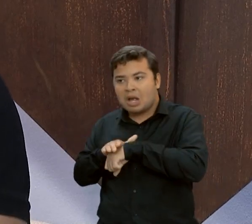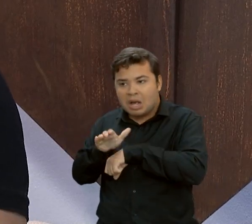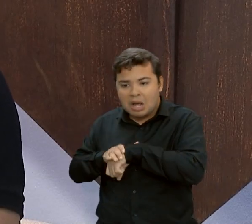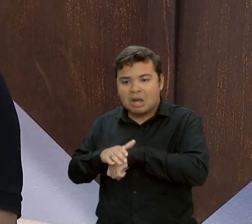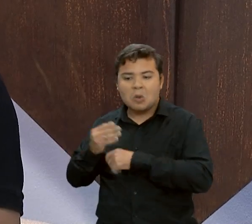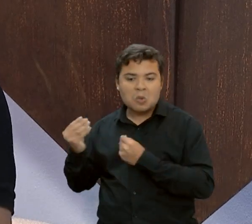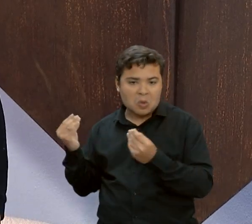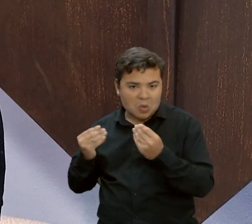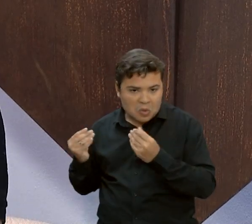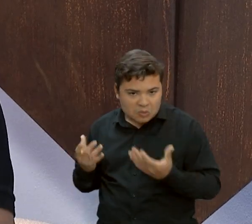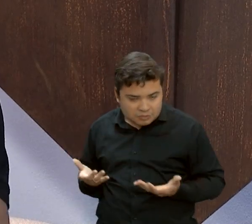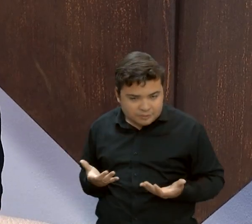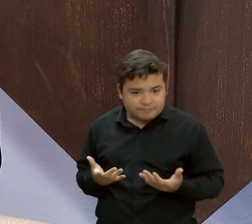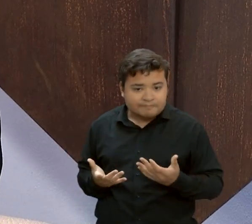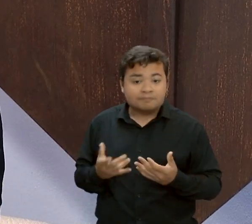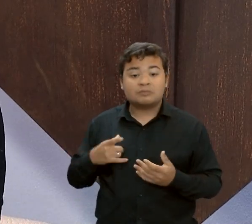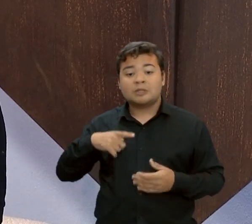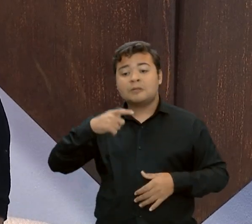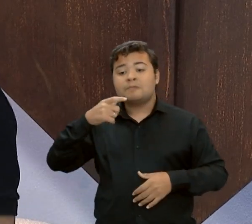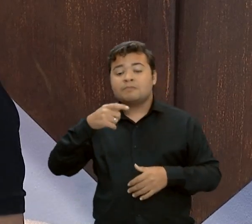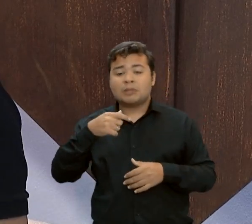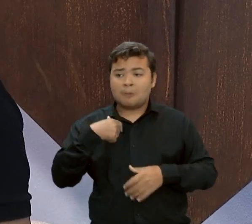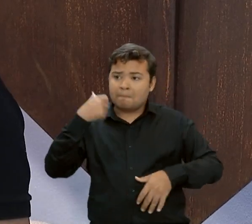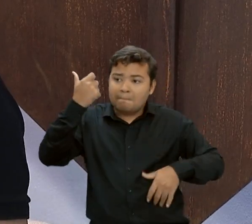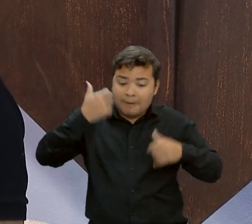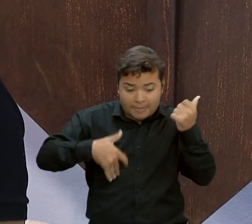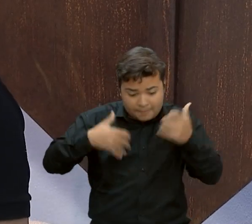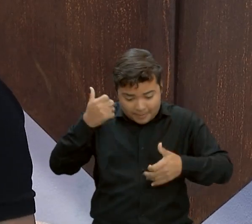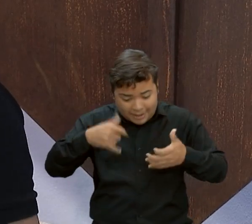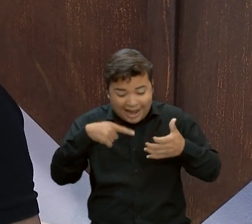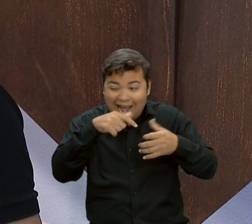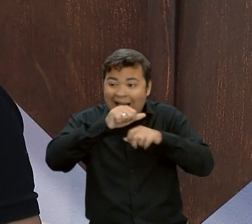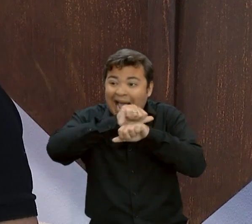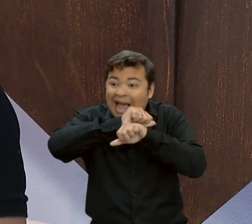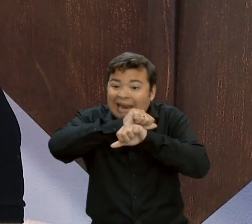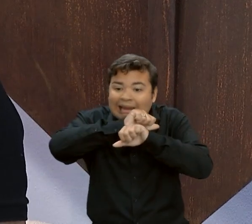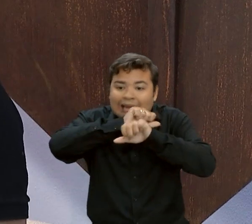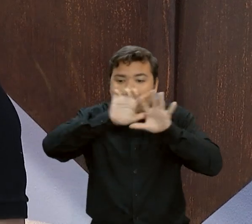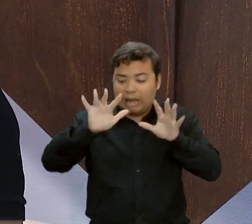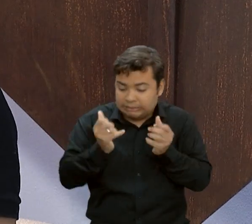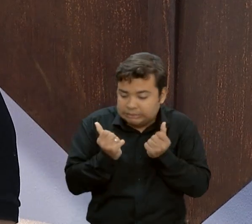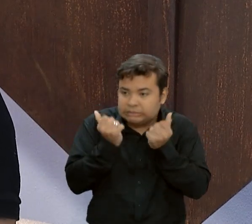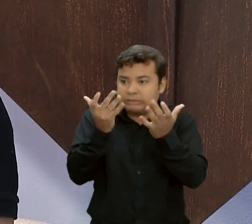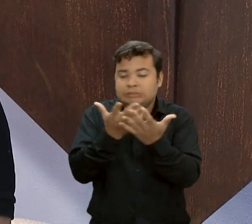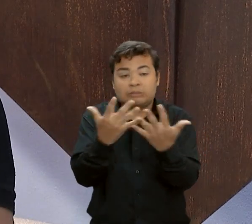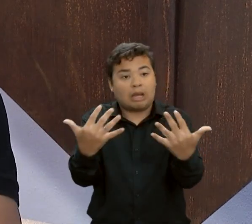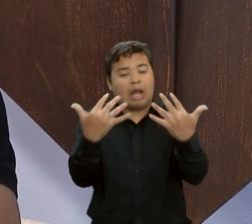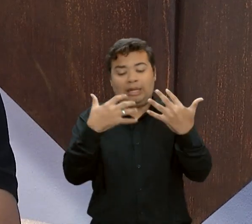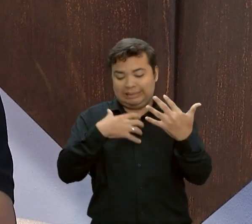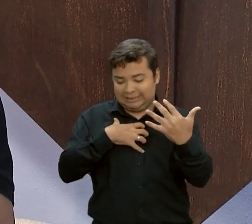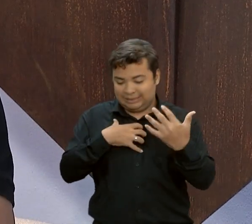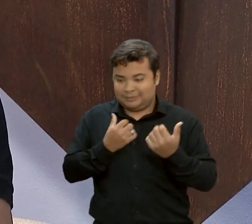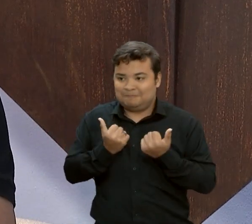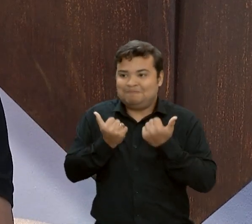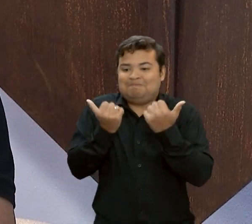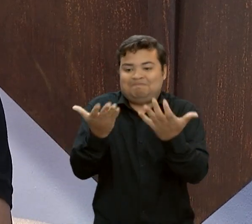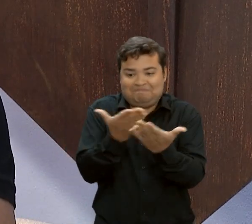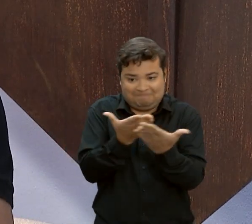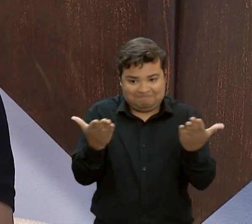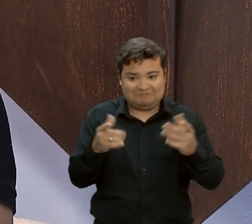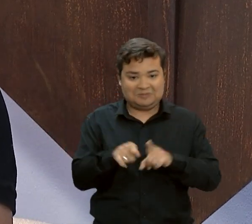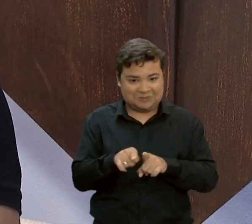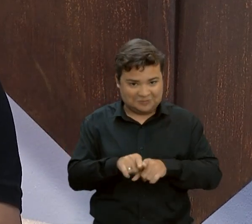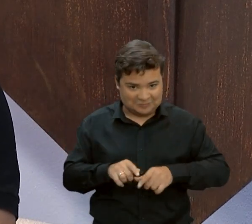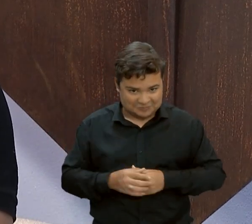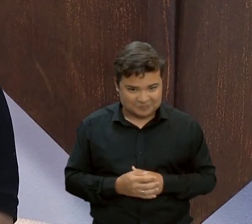de uma linguagem tão simples para o telespectador, que é isso que traduz um pouco desse sentimento quando eu estou preparando, né? Na atual